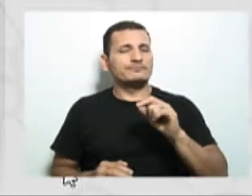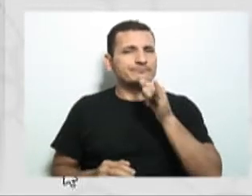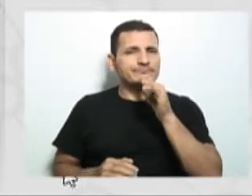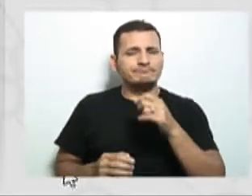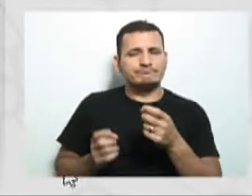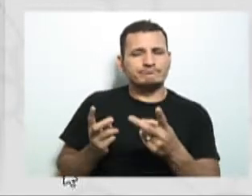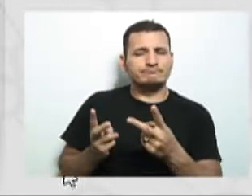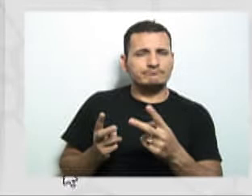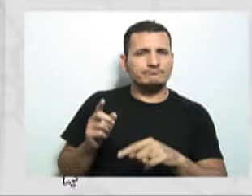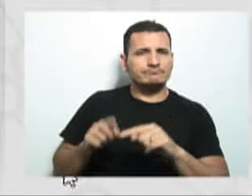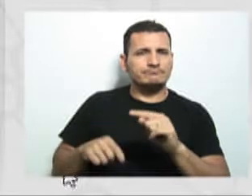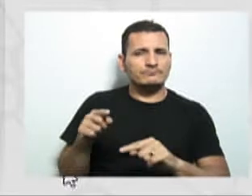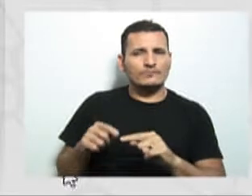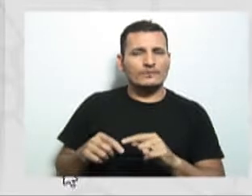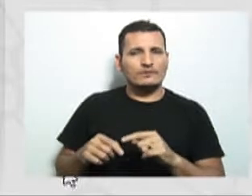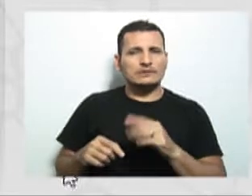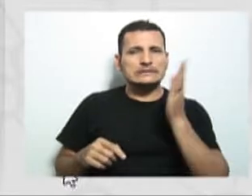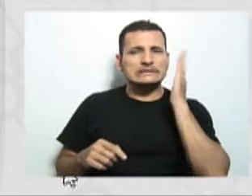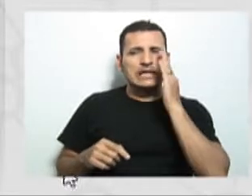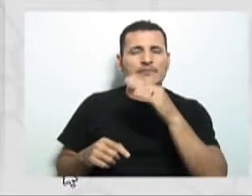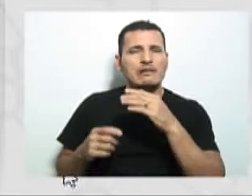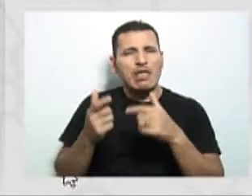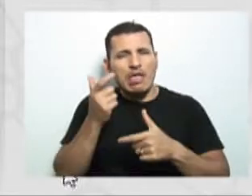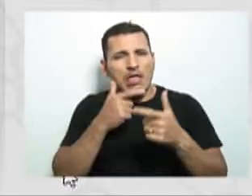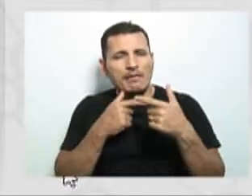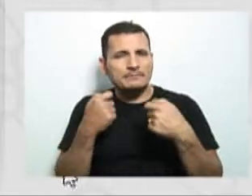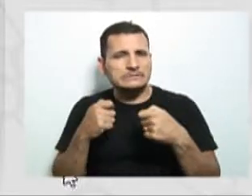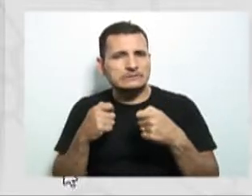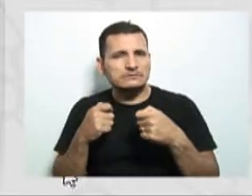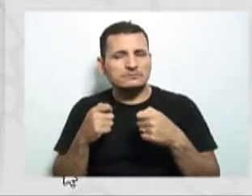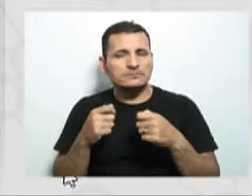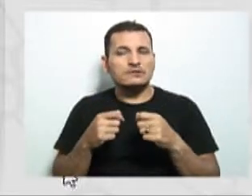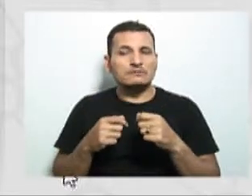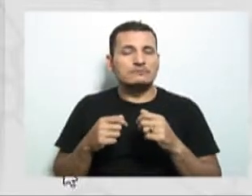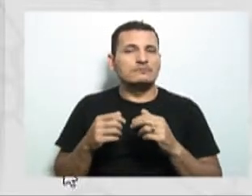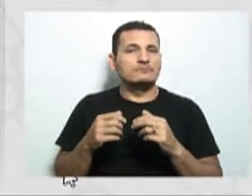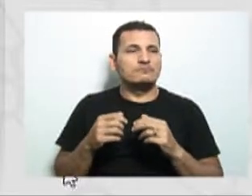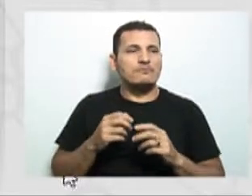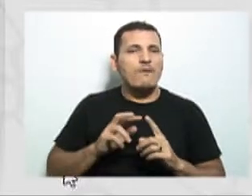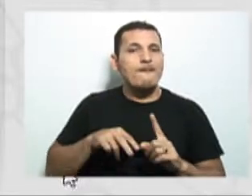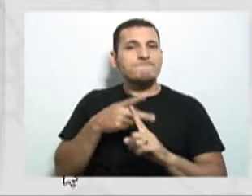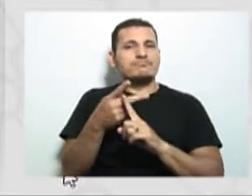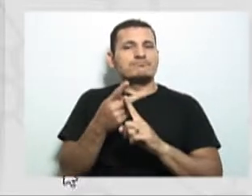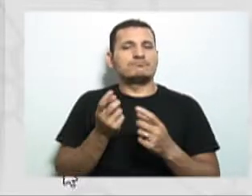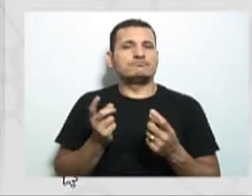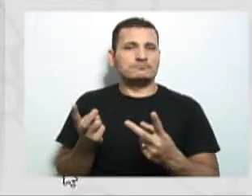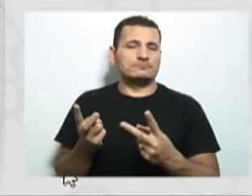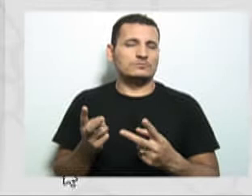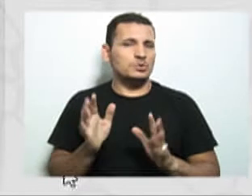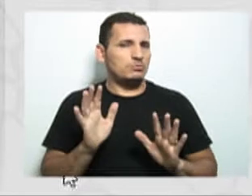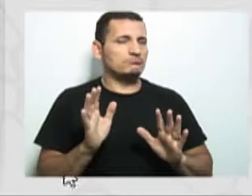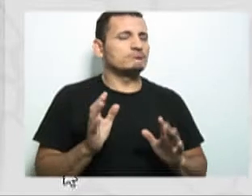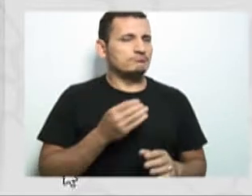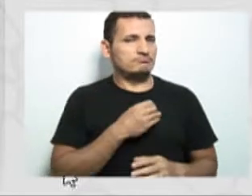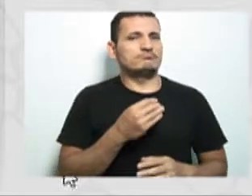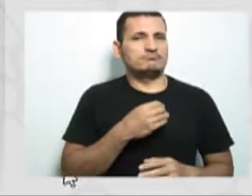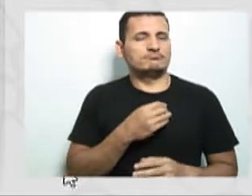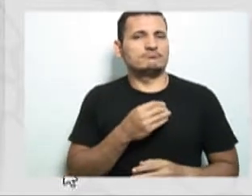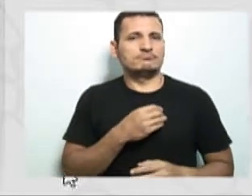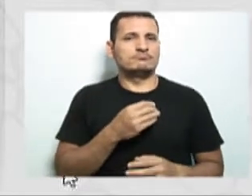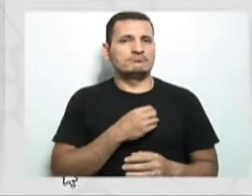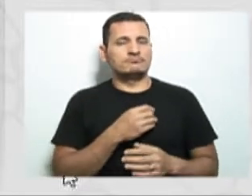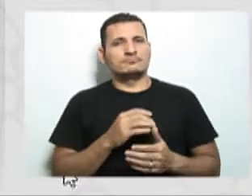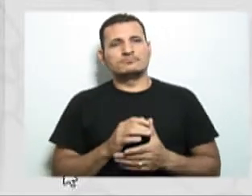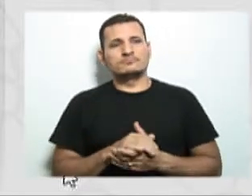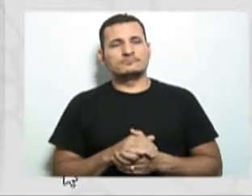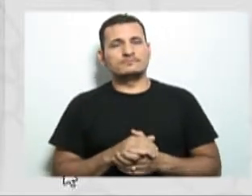mercado por saber que o outro lado está necessitado desse produto. Puxa vida, hein? Pecado, hein? Vai até pro inferno, hein?